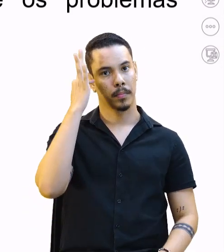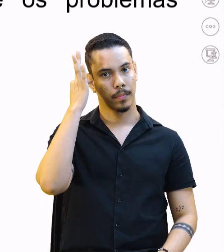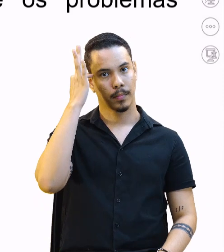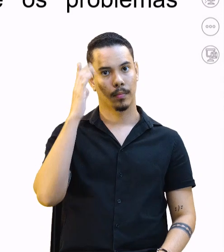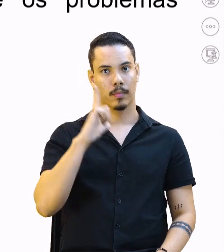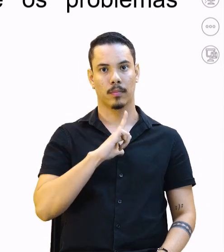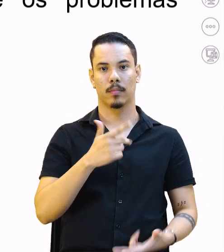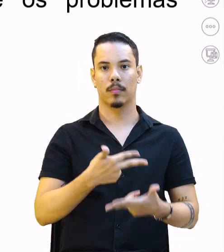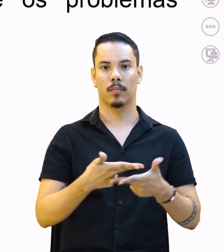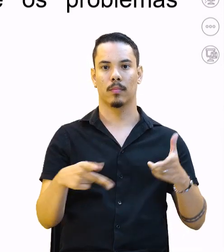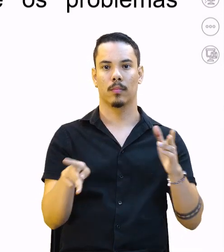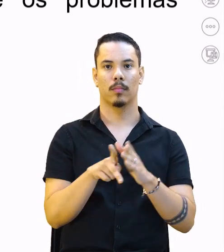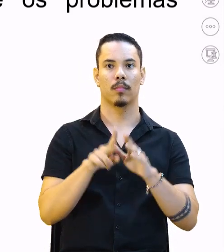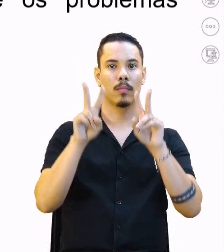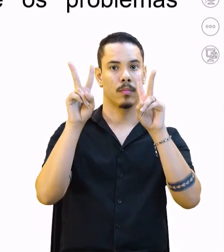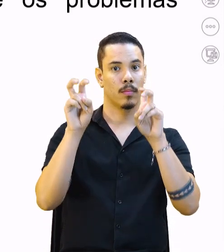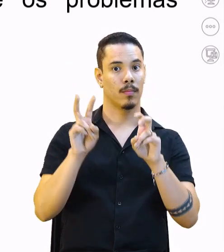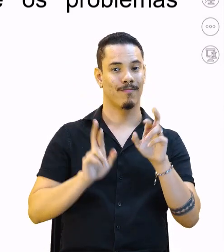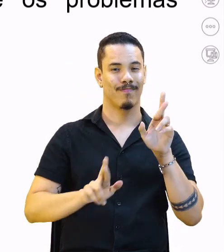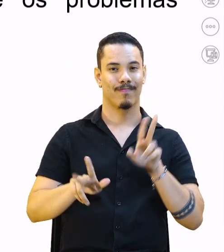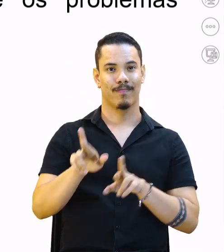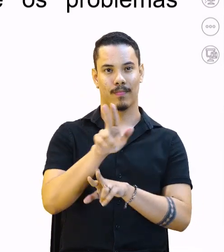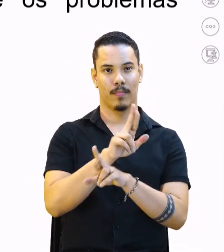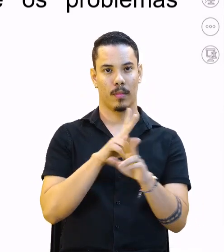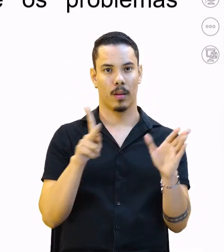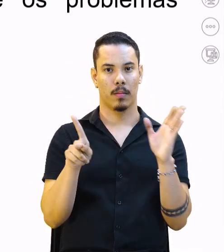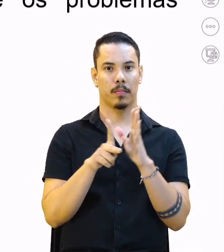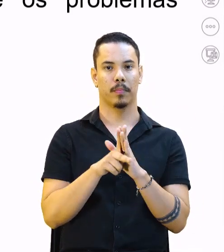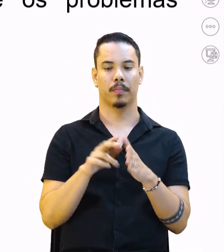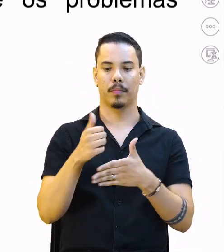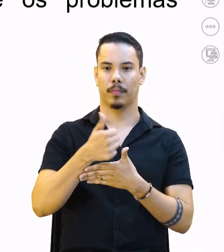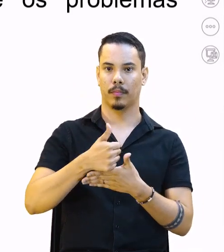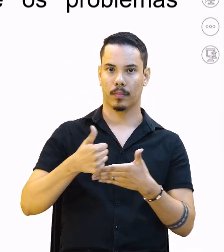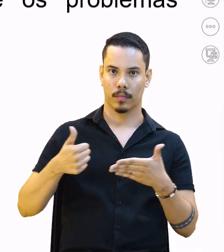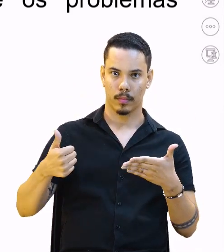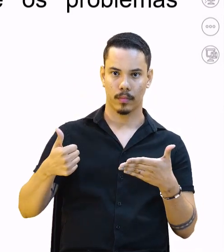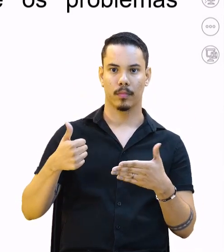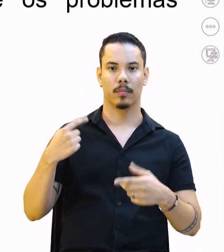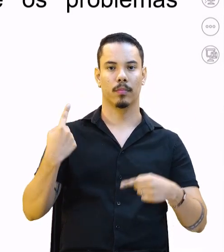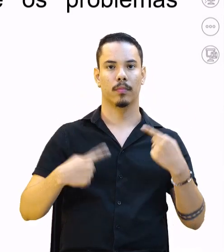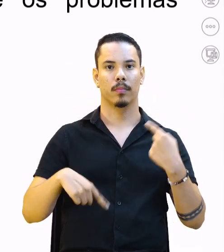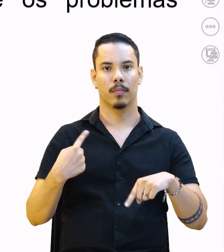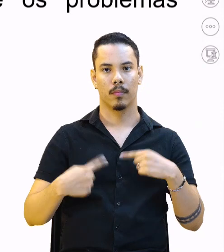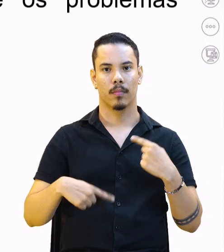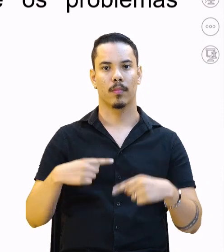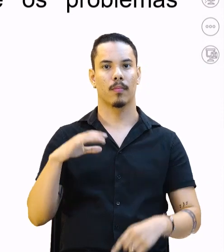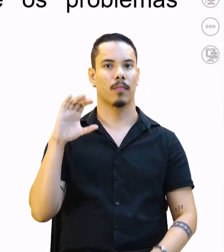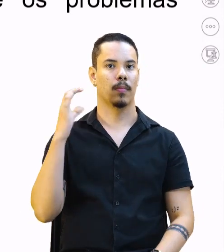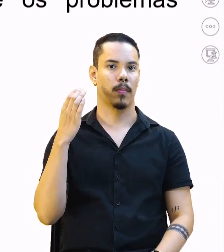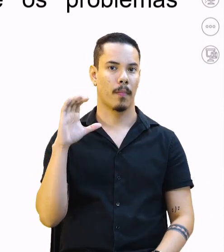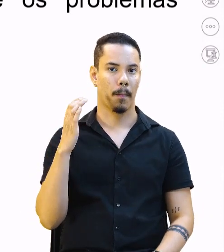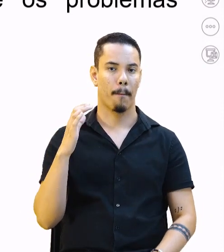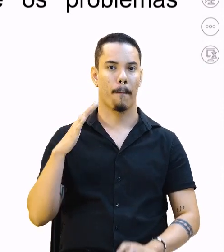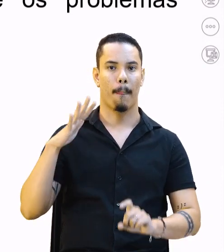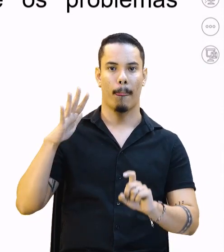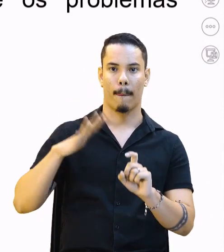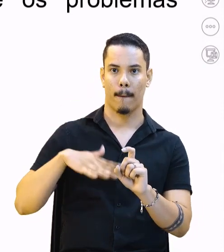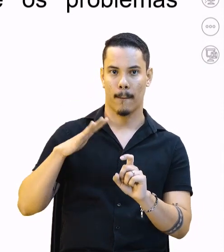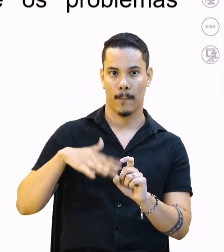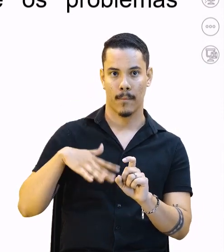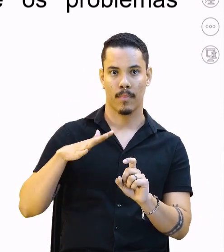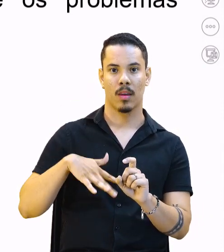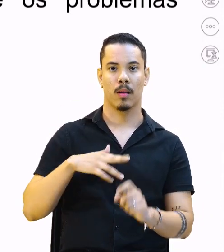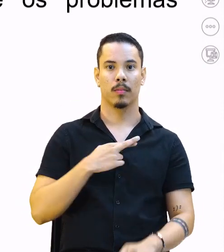sobre assuntos tão diferentes, assuntos esses que pode ser a moral, a política, a ciência, a